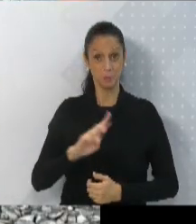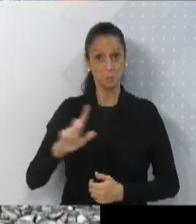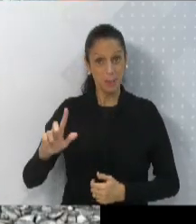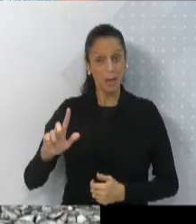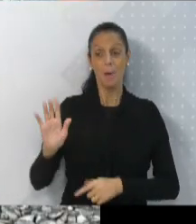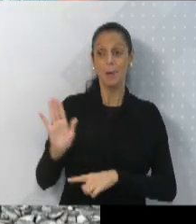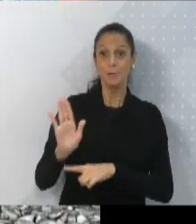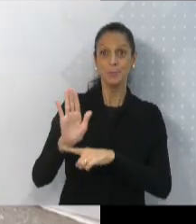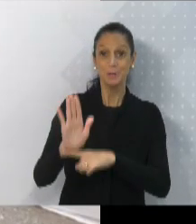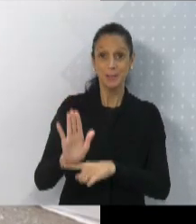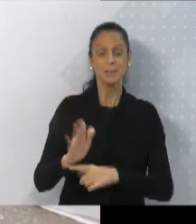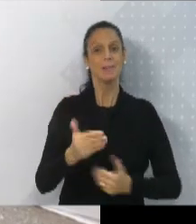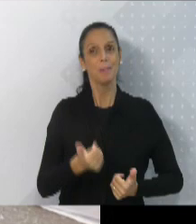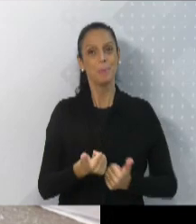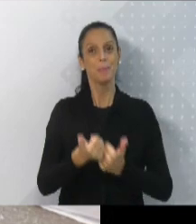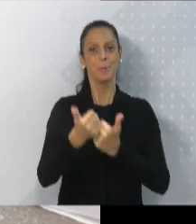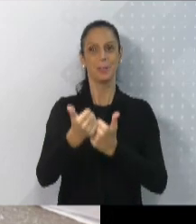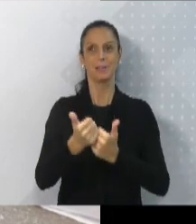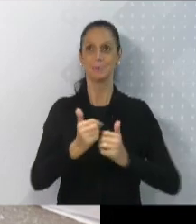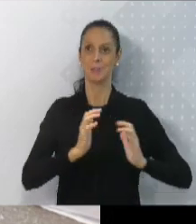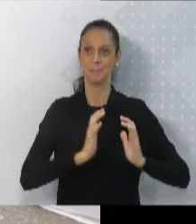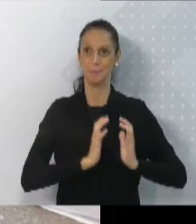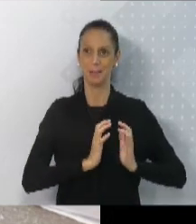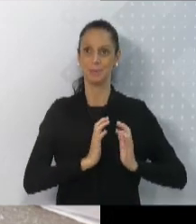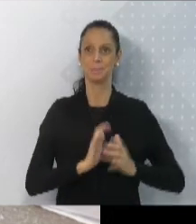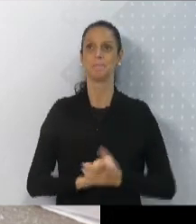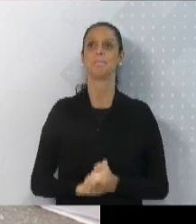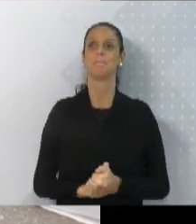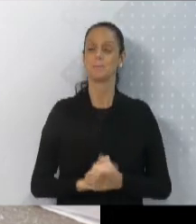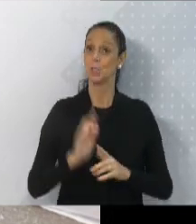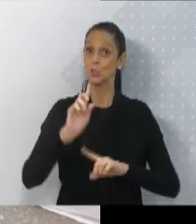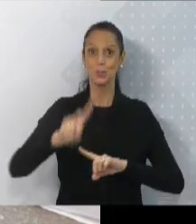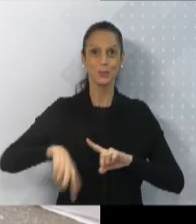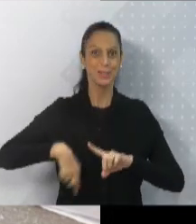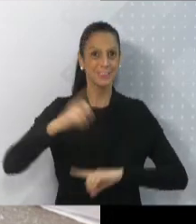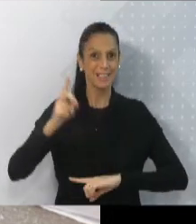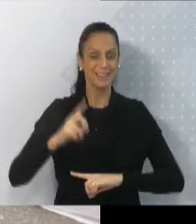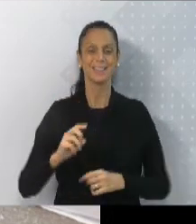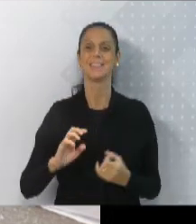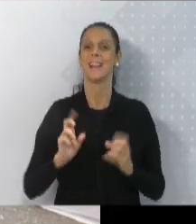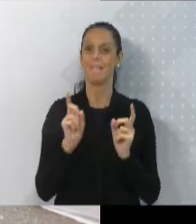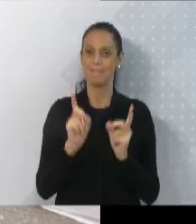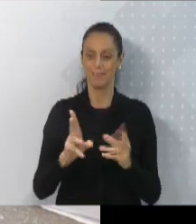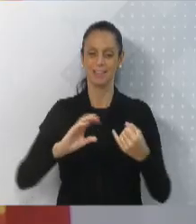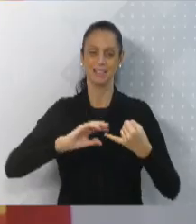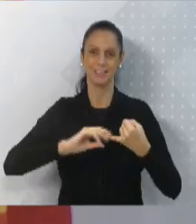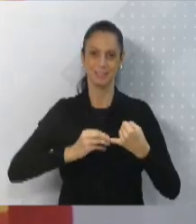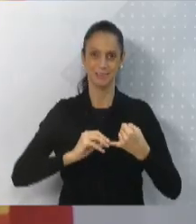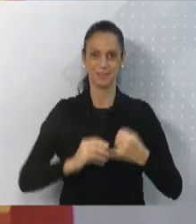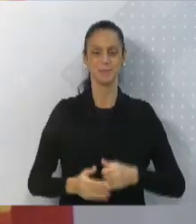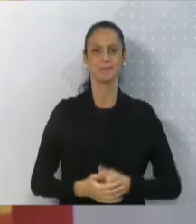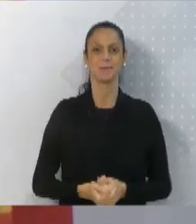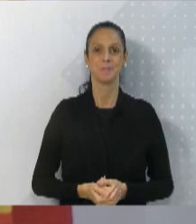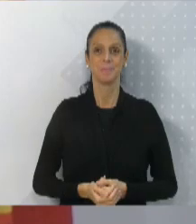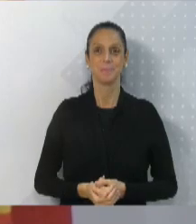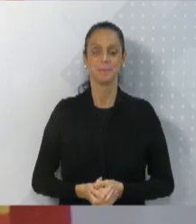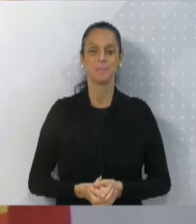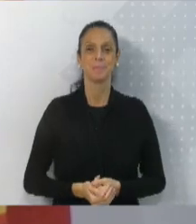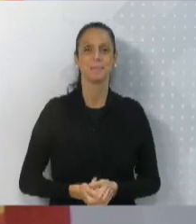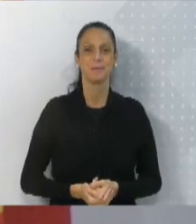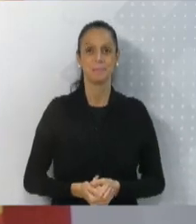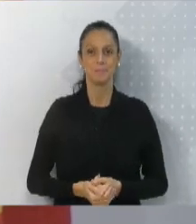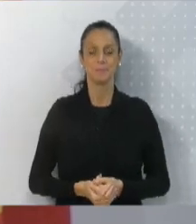à disposição e ajudando e apoiando a pai foi um sucesso a feijoada Steve